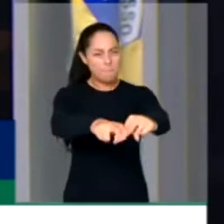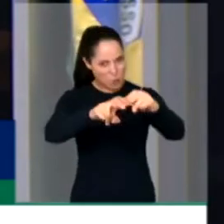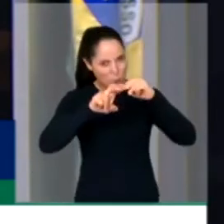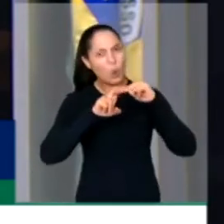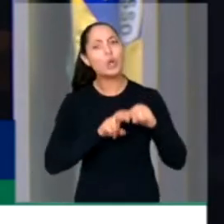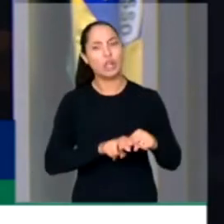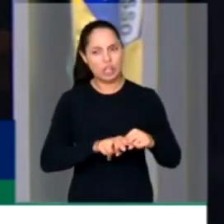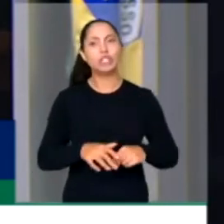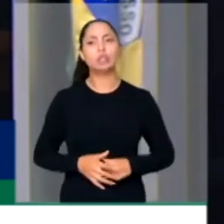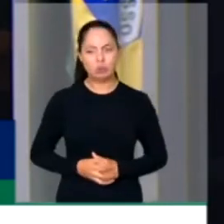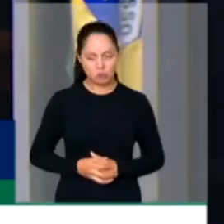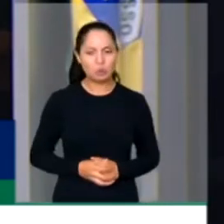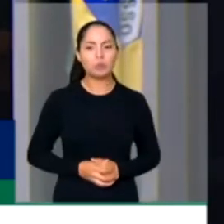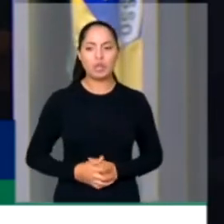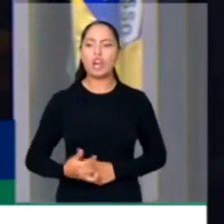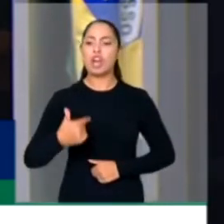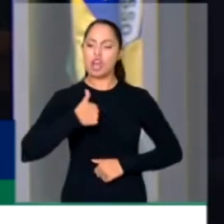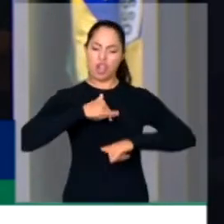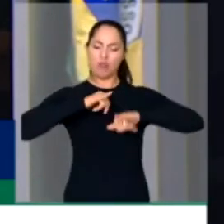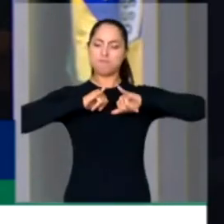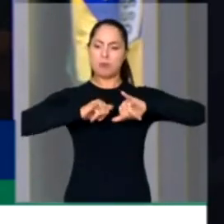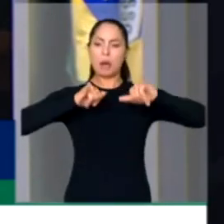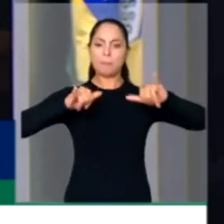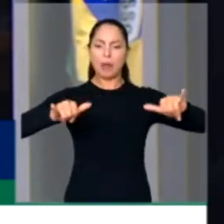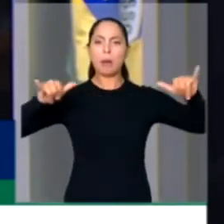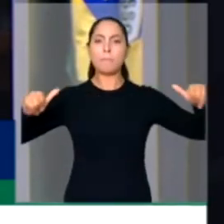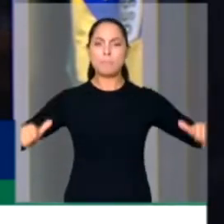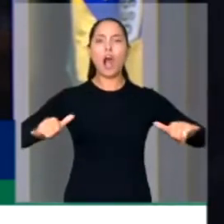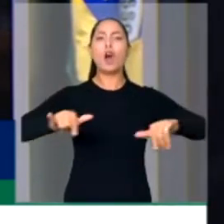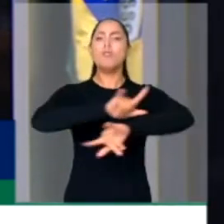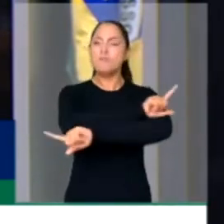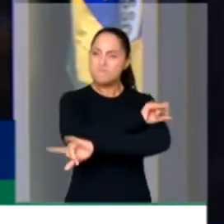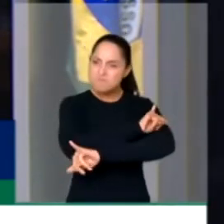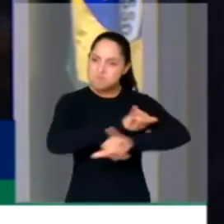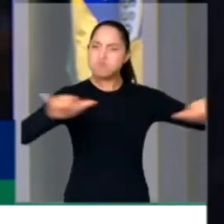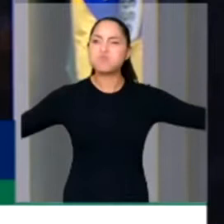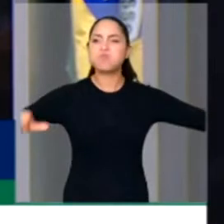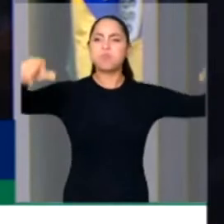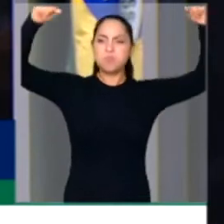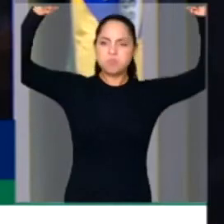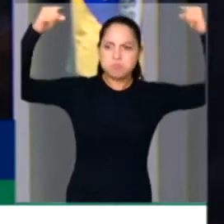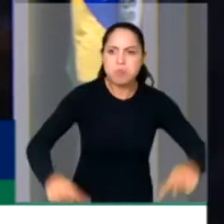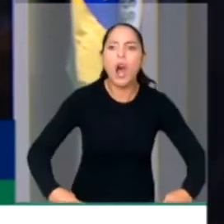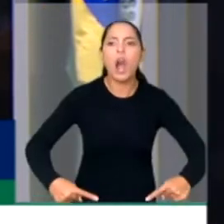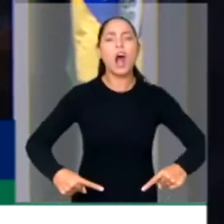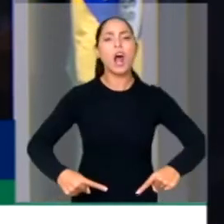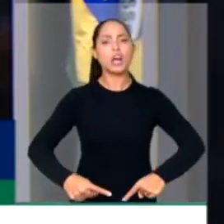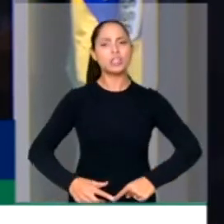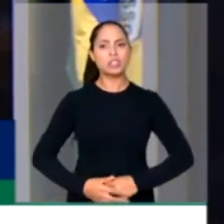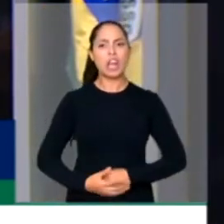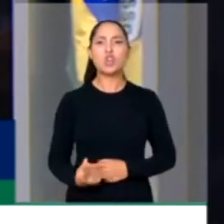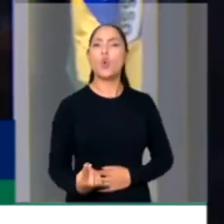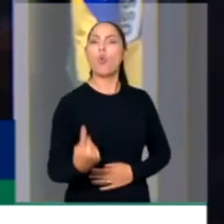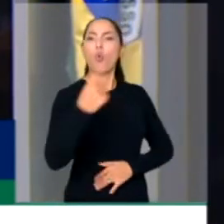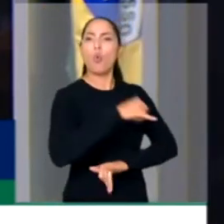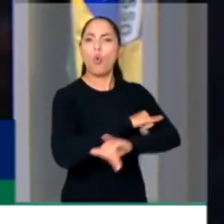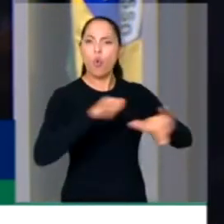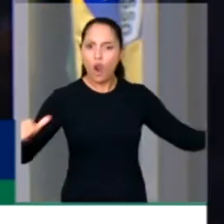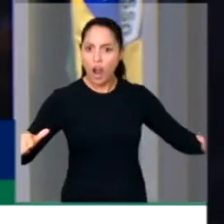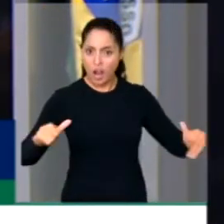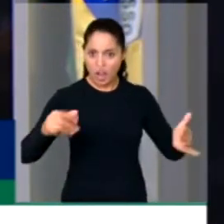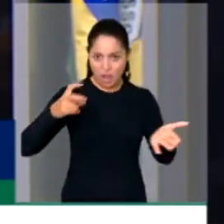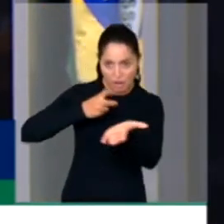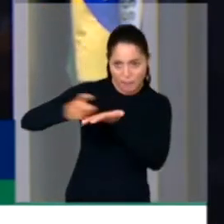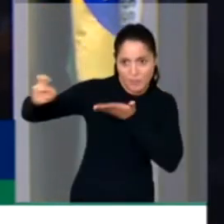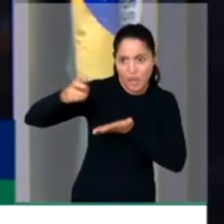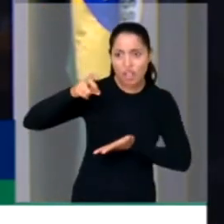isso, lanço essa candidatura de protesto com pauta única, o impeachment. Se estão incomodados em ser chamados